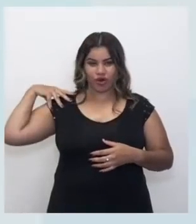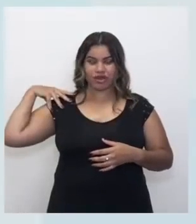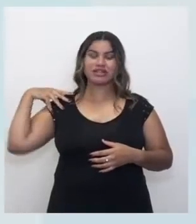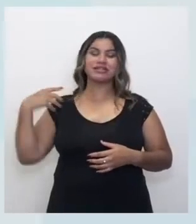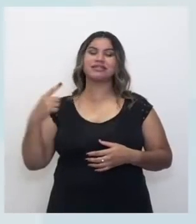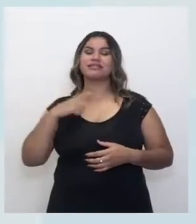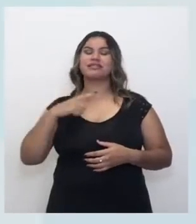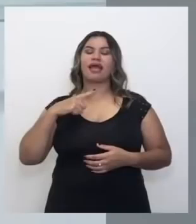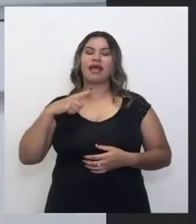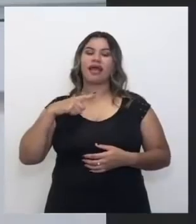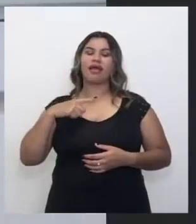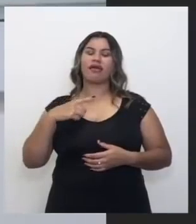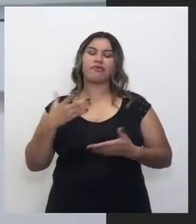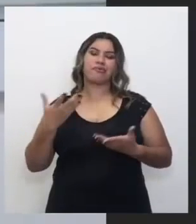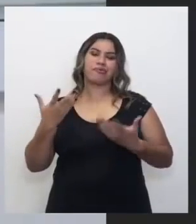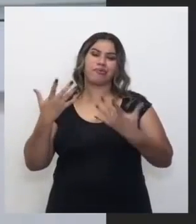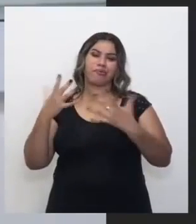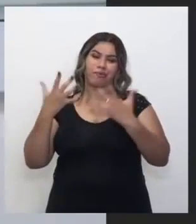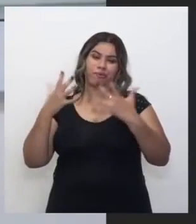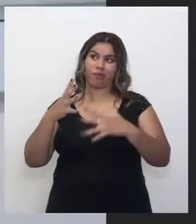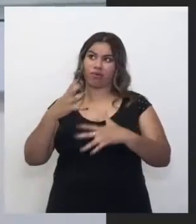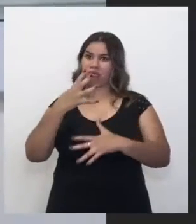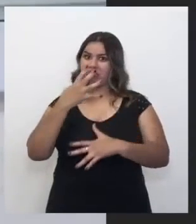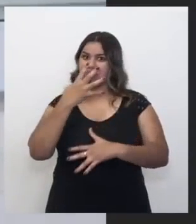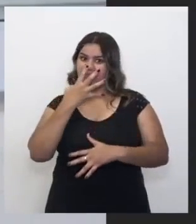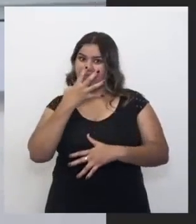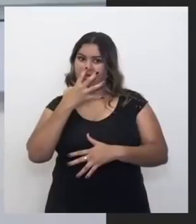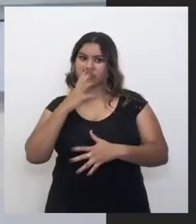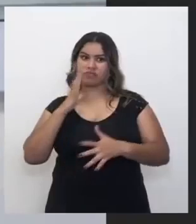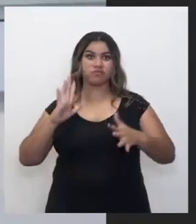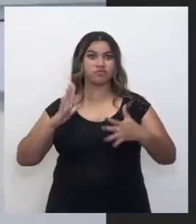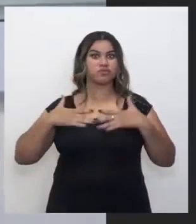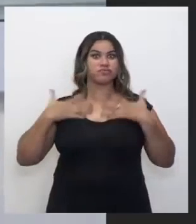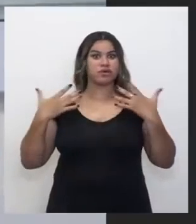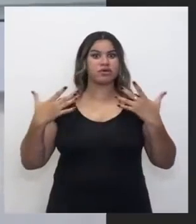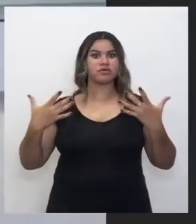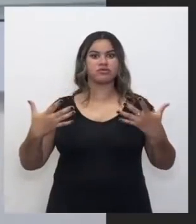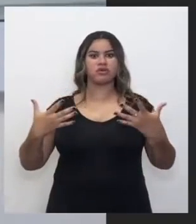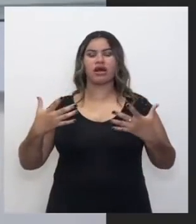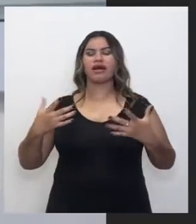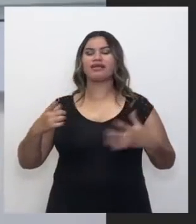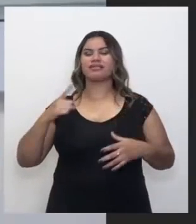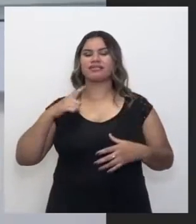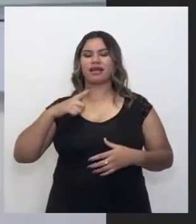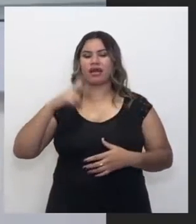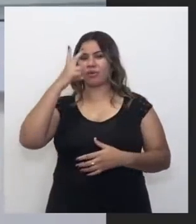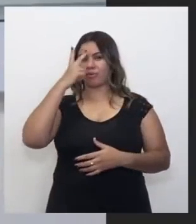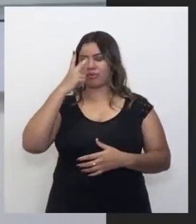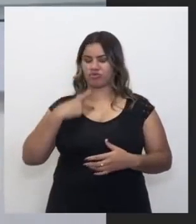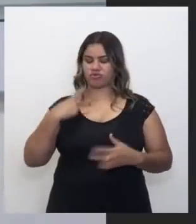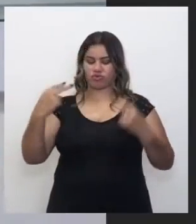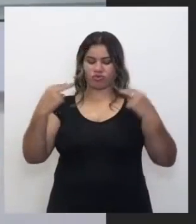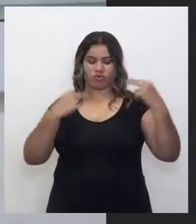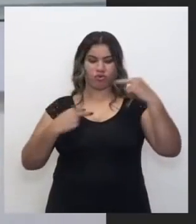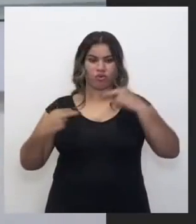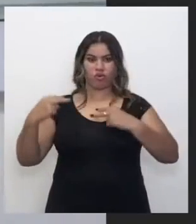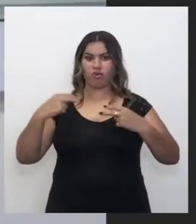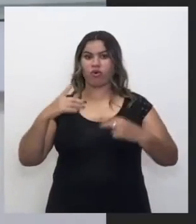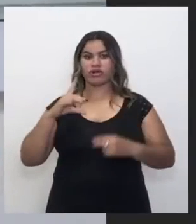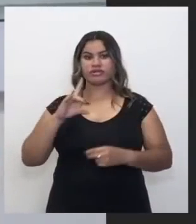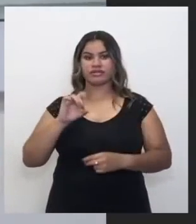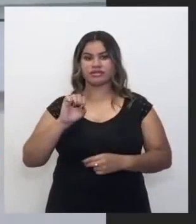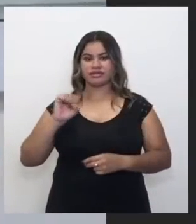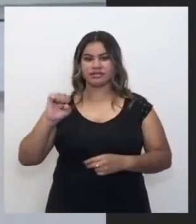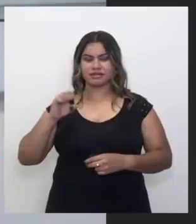né, da admiração, do espanto, a gente traz aí o autorretrato, né, o Le Désespéré, o desesperado,